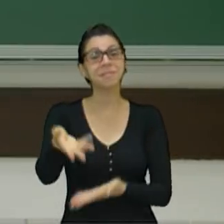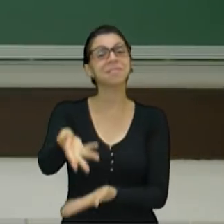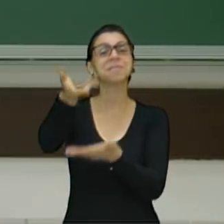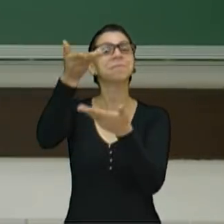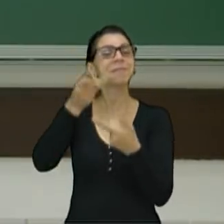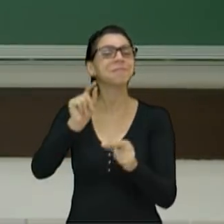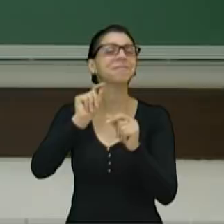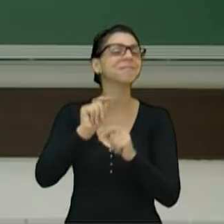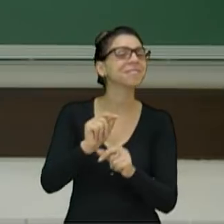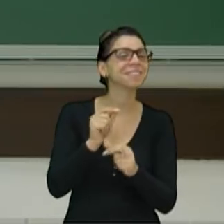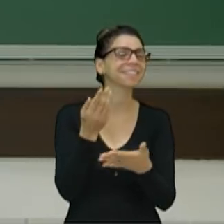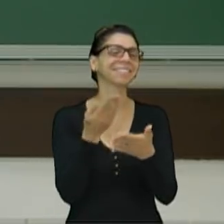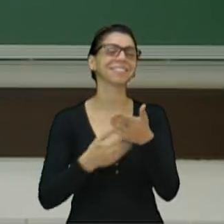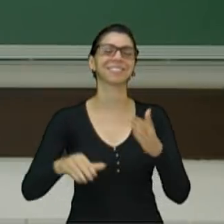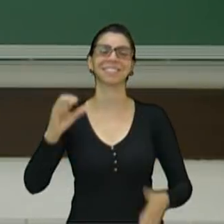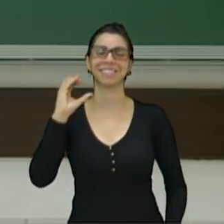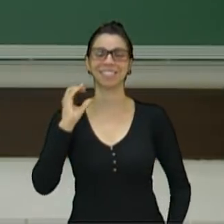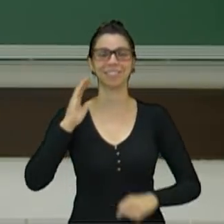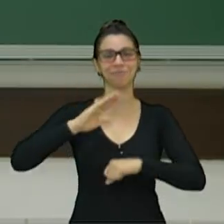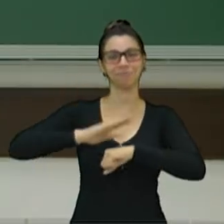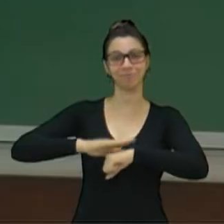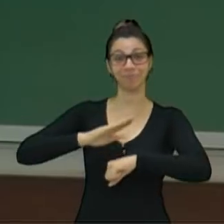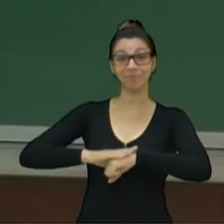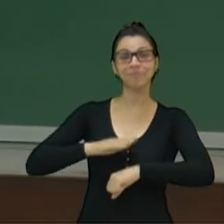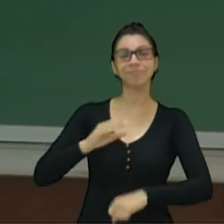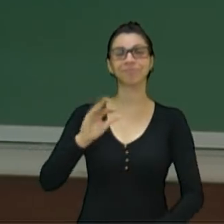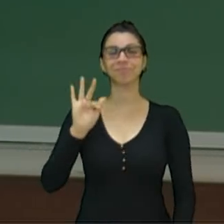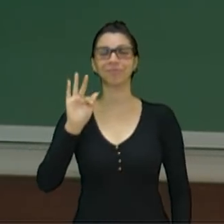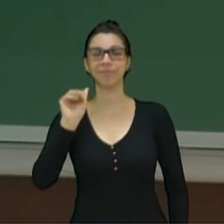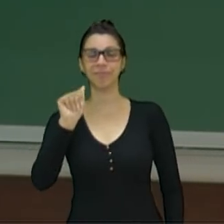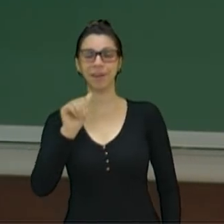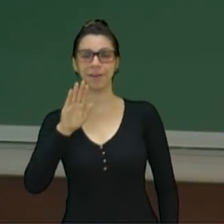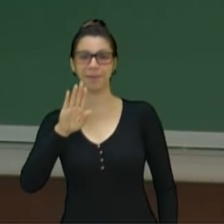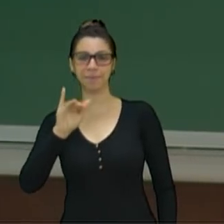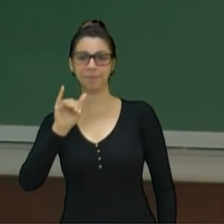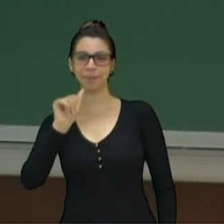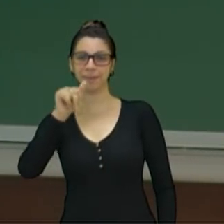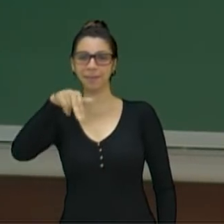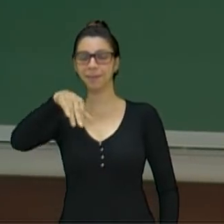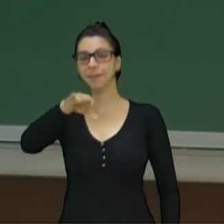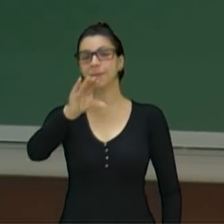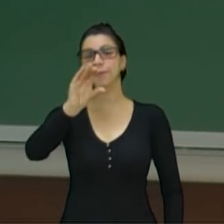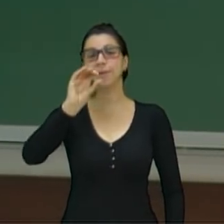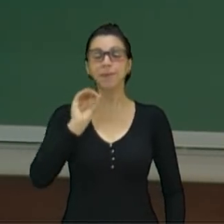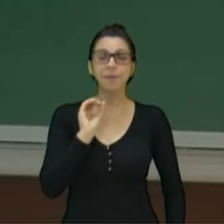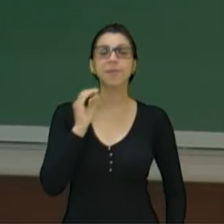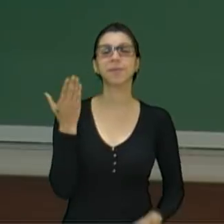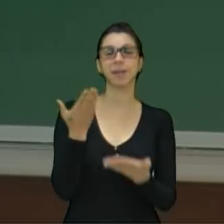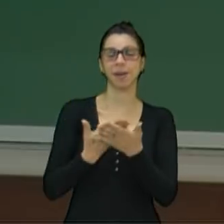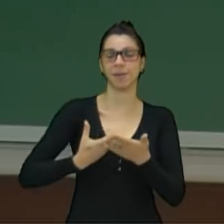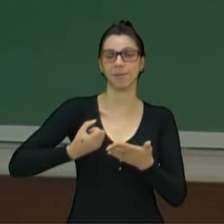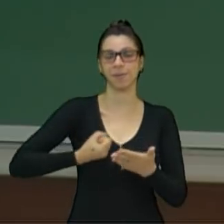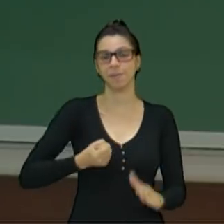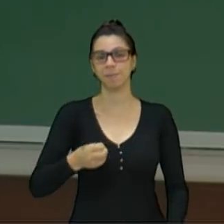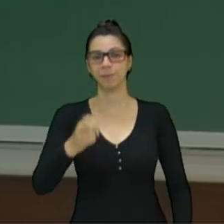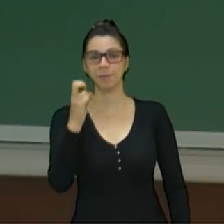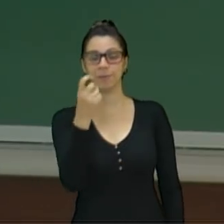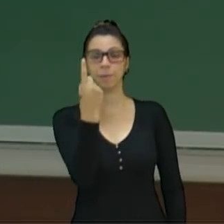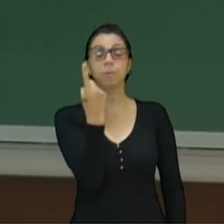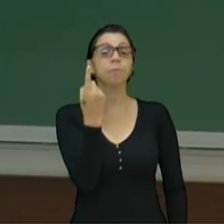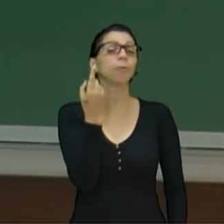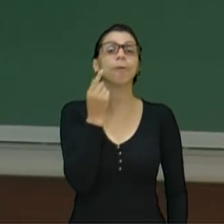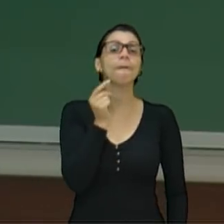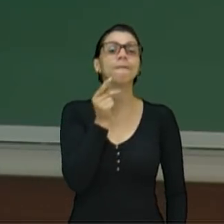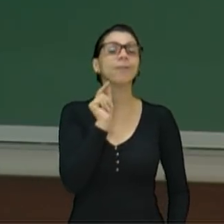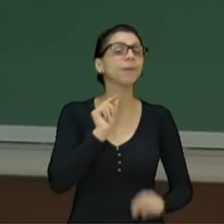uma aula de ciências com o professor Fabiano. Hoje a nossa aula é número 51 e nós vamos falar da